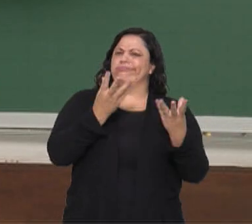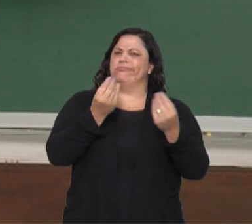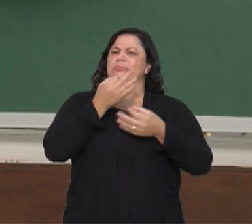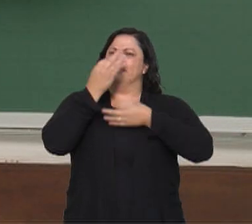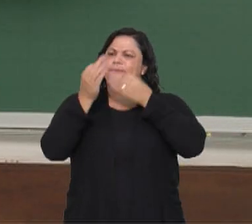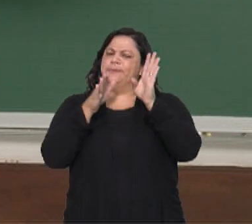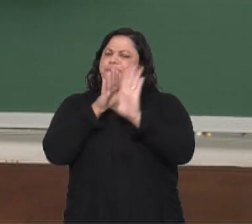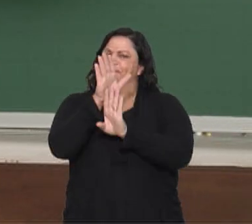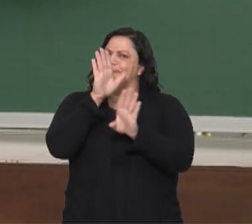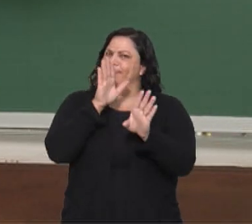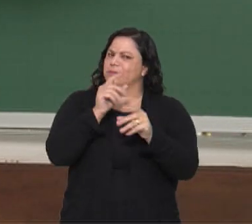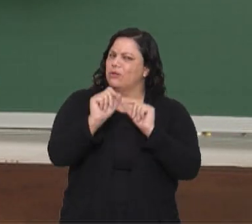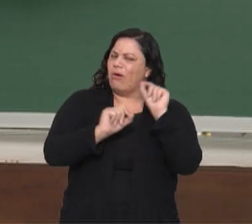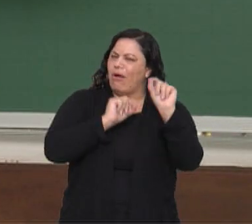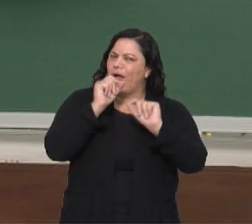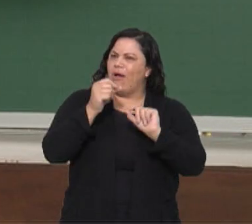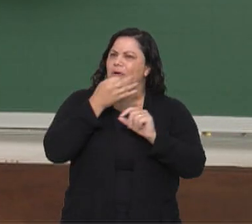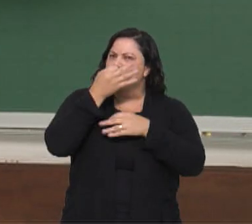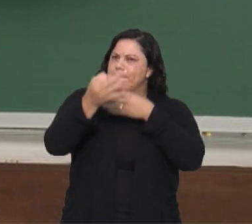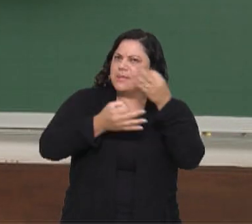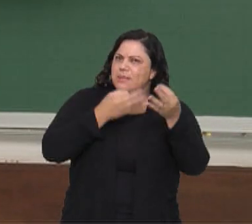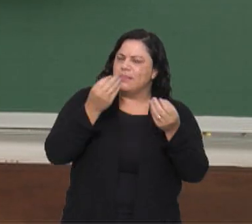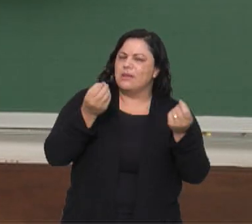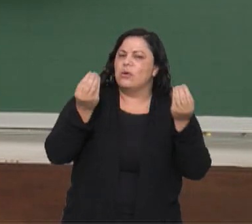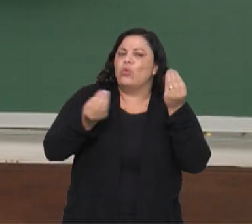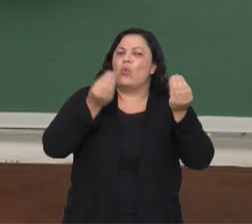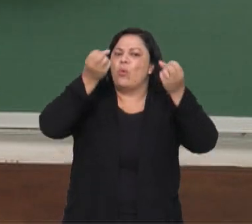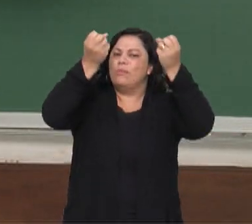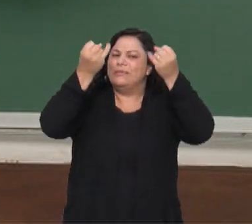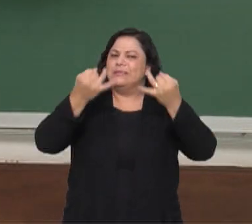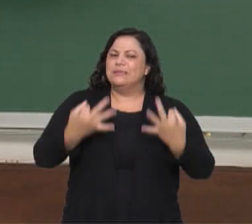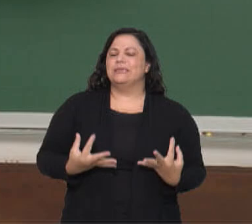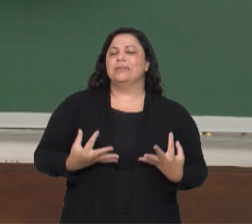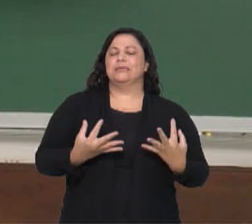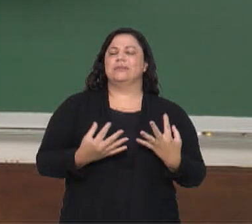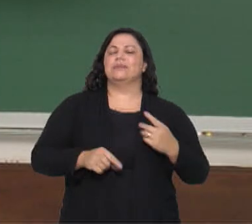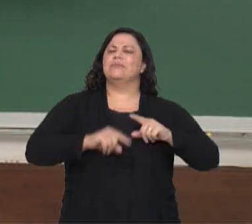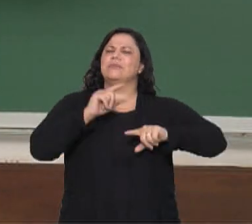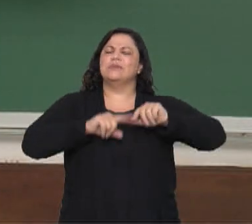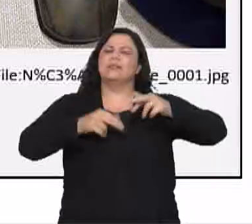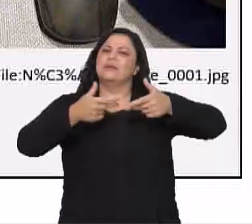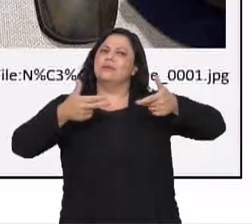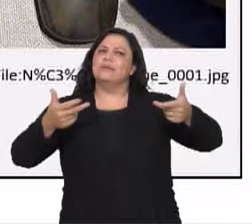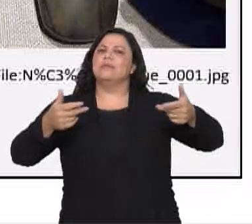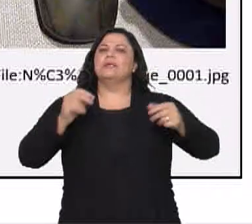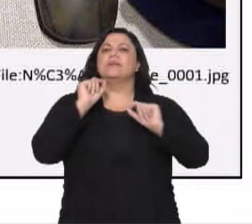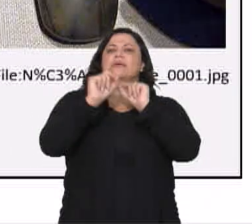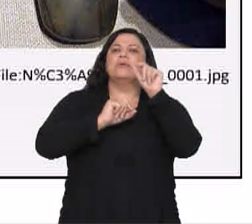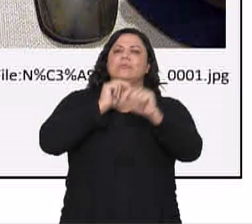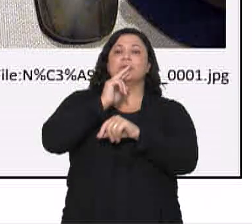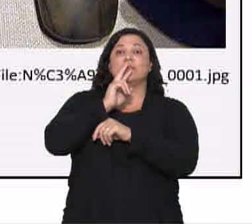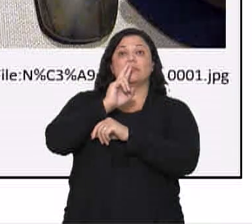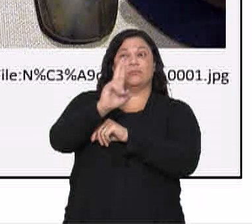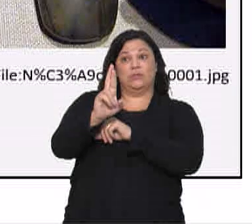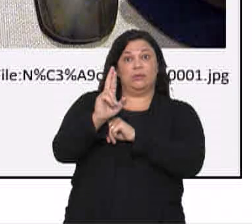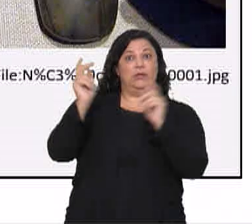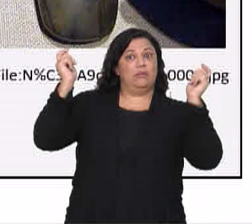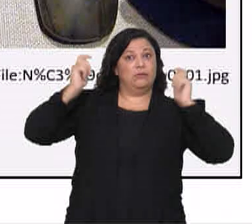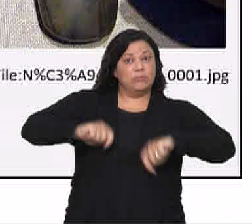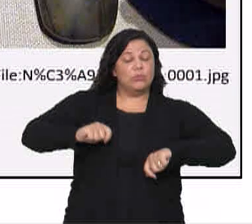dicas sobre essas ferramentas, como que elas eram fabricadas. Como que vocês responderiam essa? Vocês podem colocar que elas são de